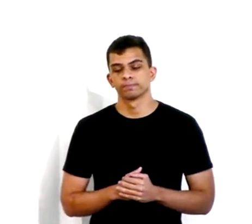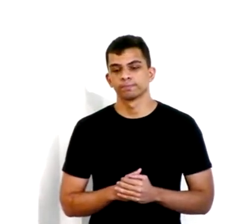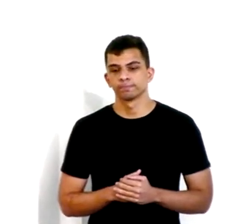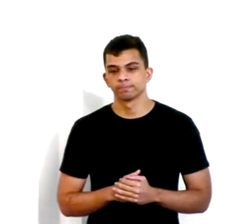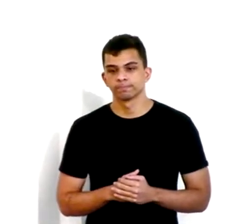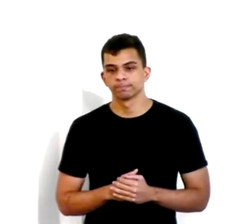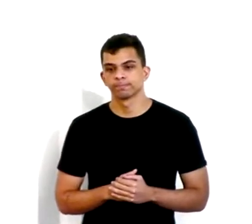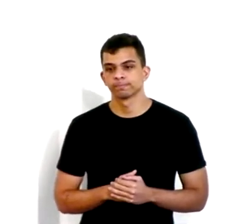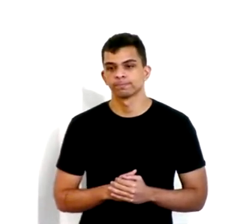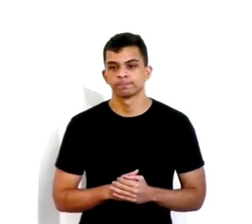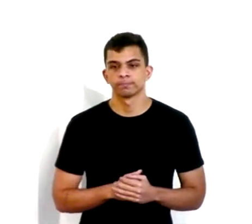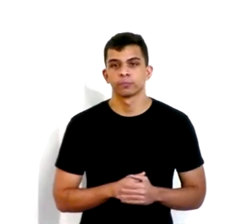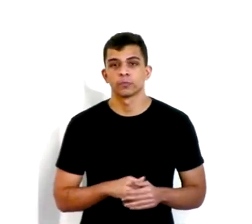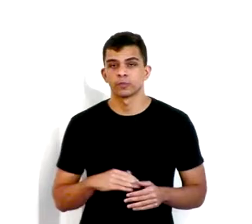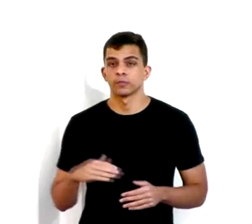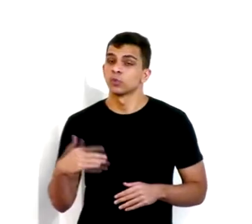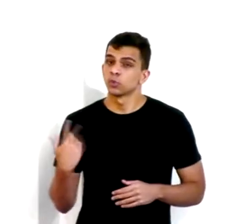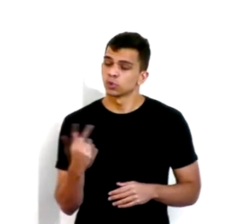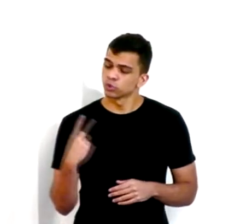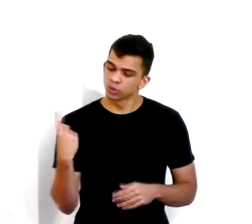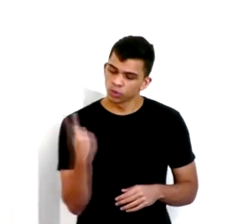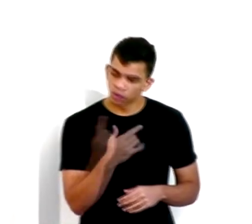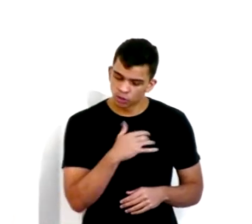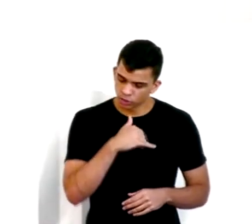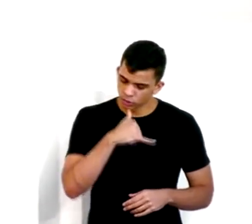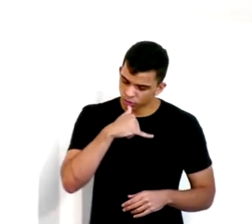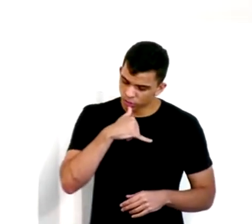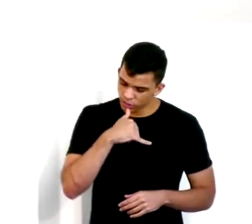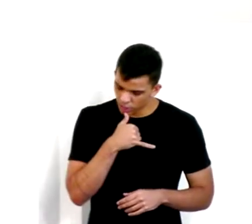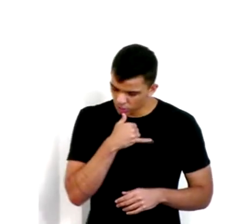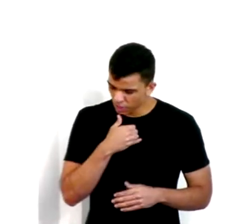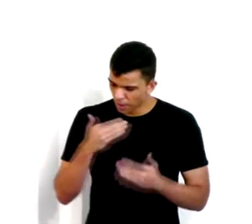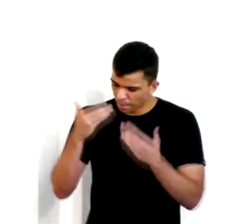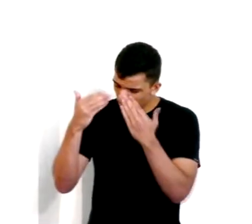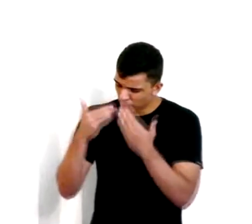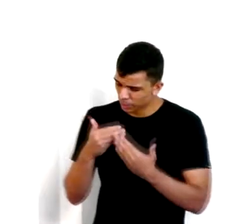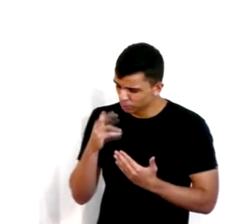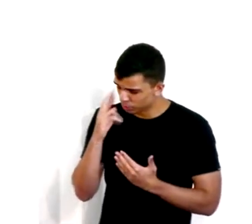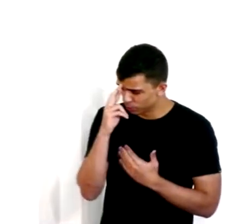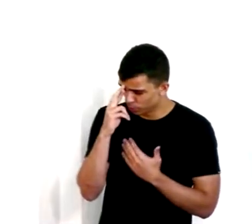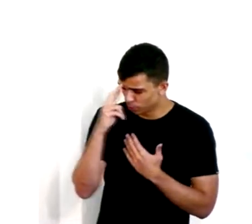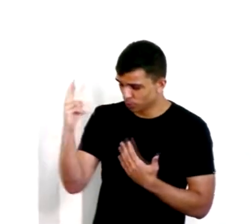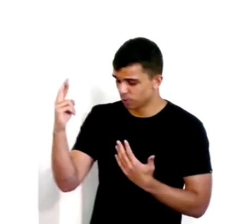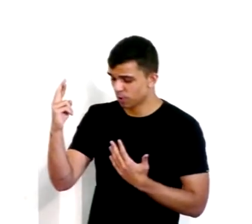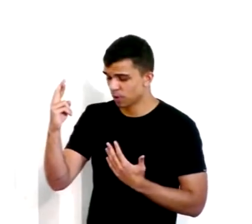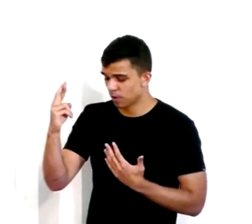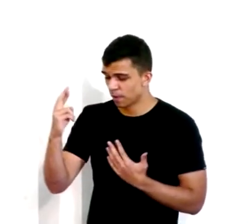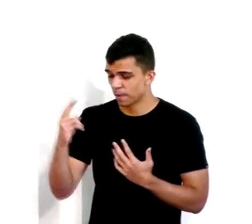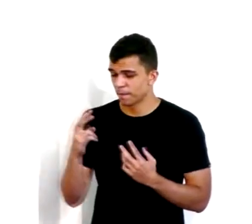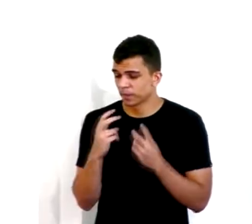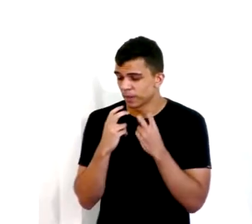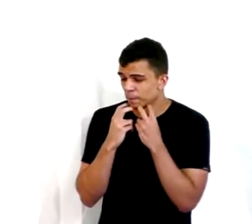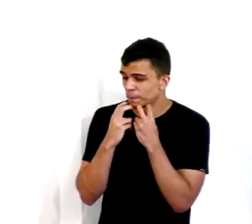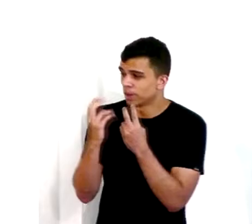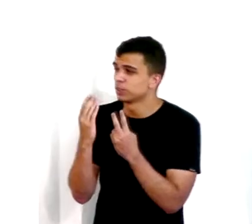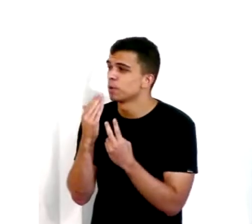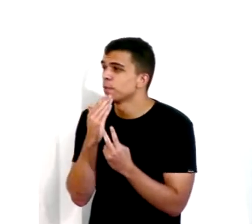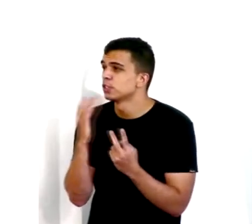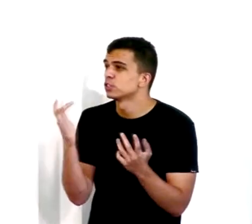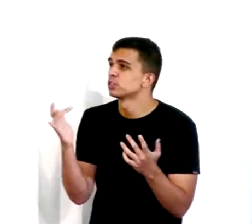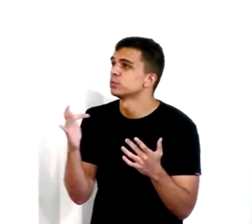Quantas vezes nos entristecemos diante do Senhor, lamentando, clamando e